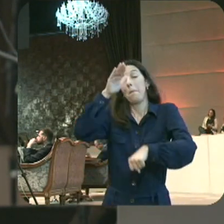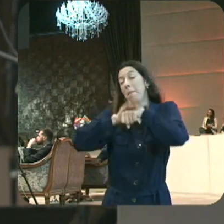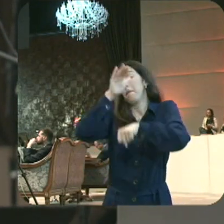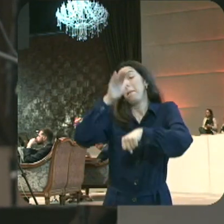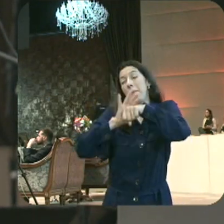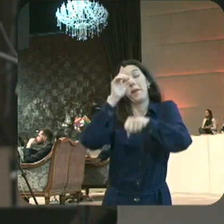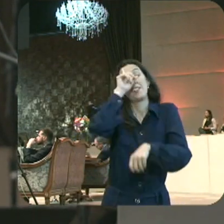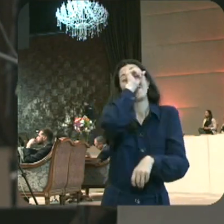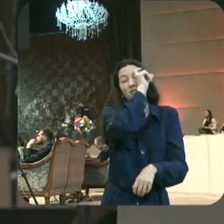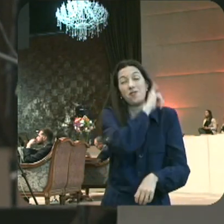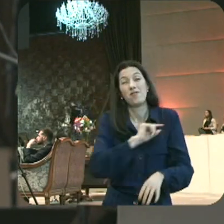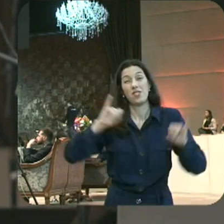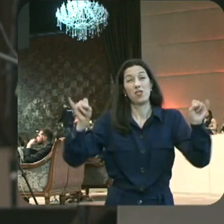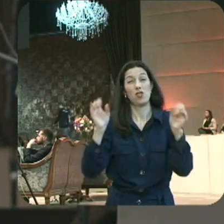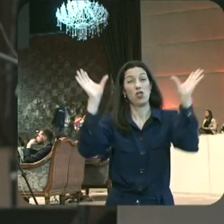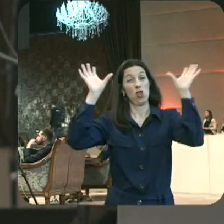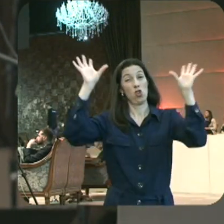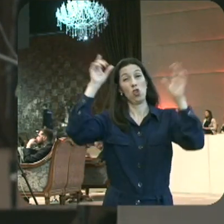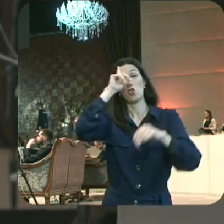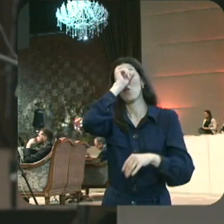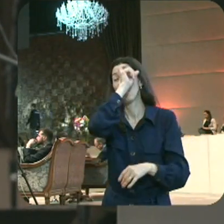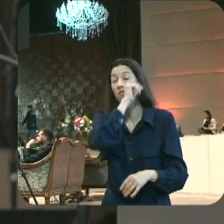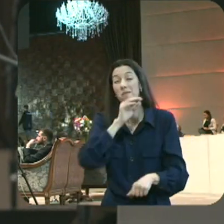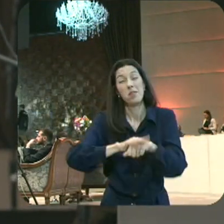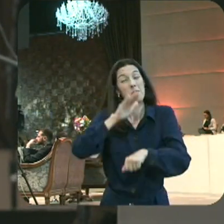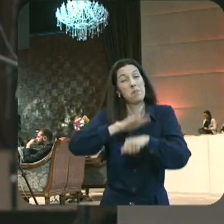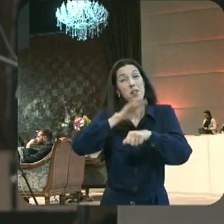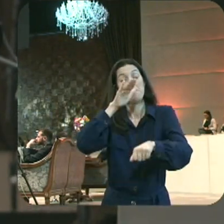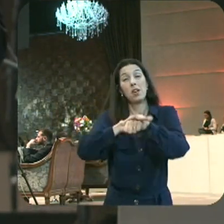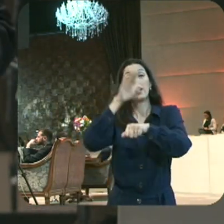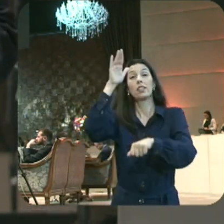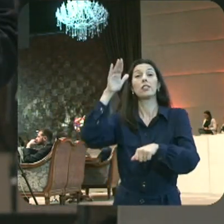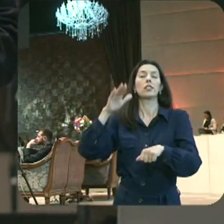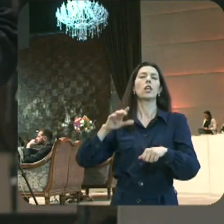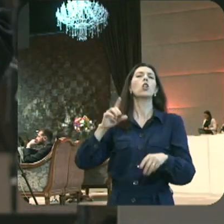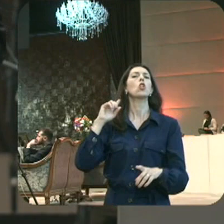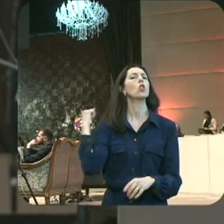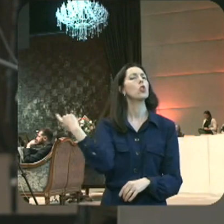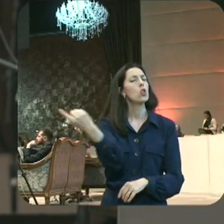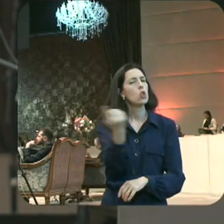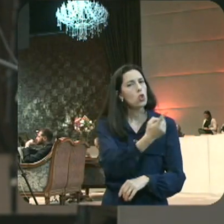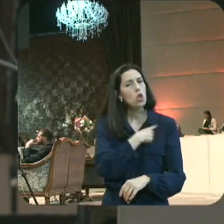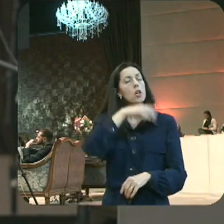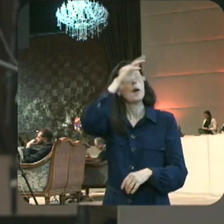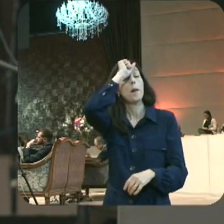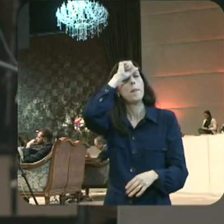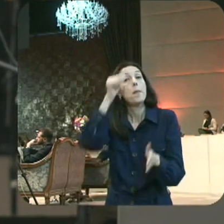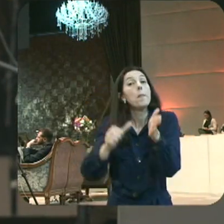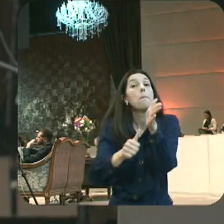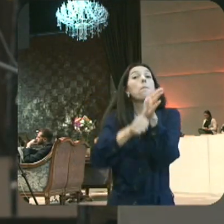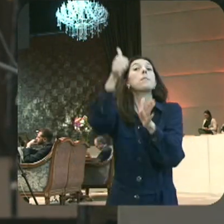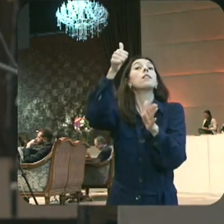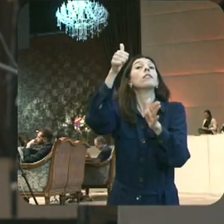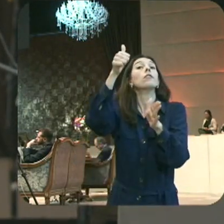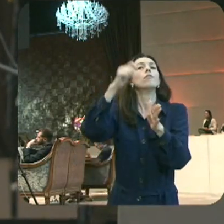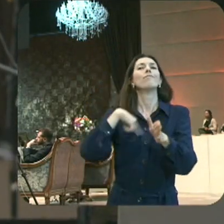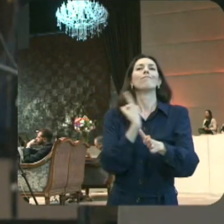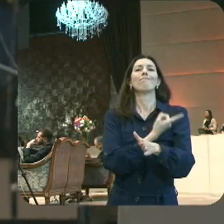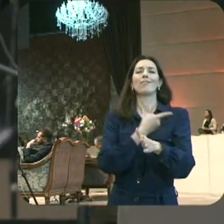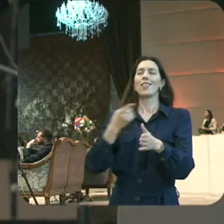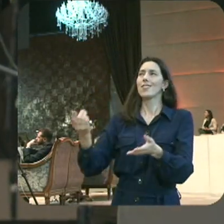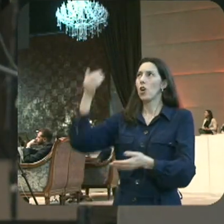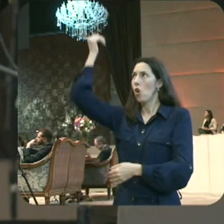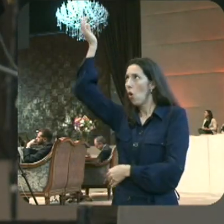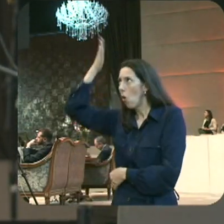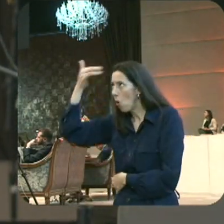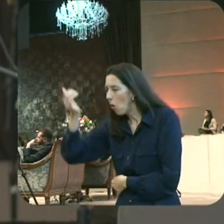difícil cidade, não é? Então, como tudo que a gente aprende na Bíblia é que primeiro a gente